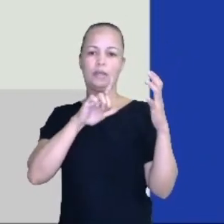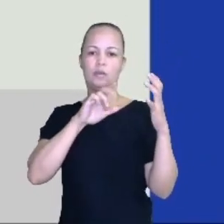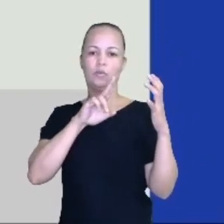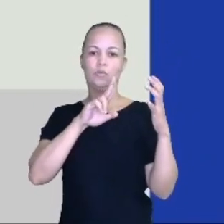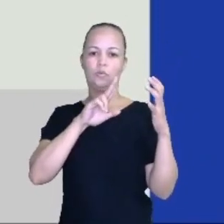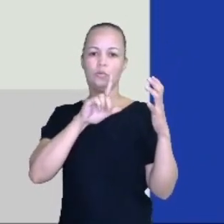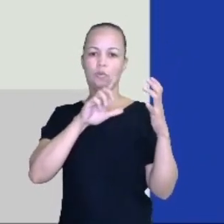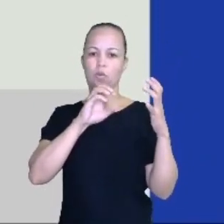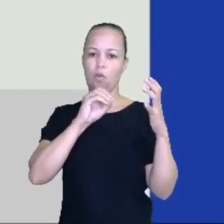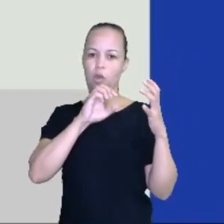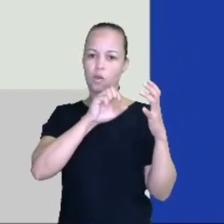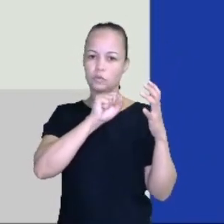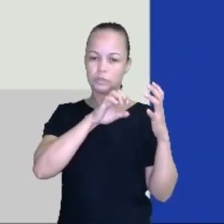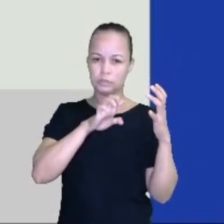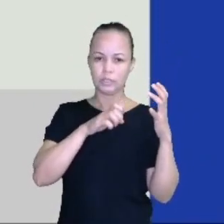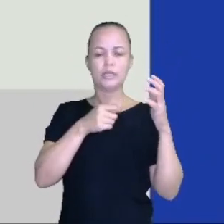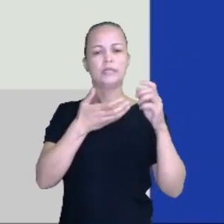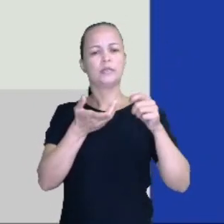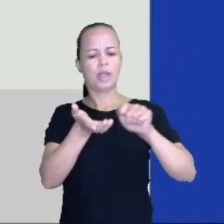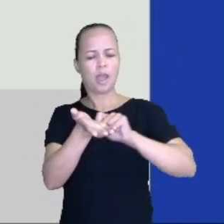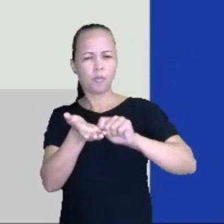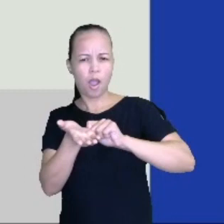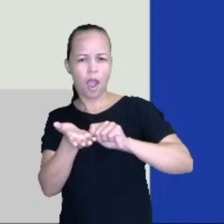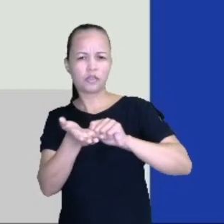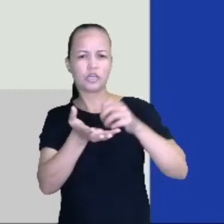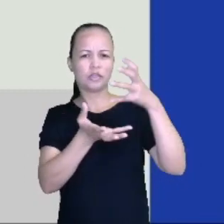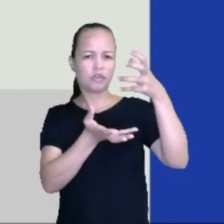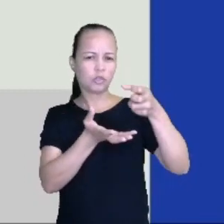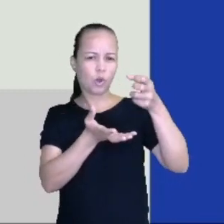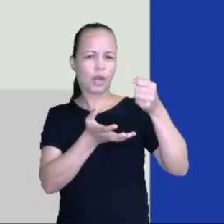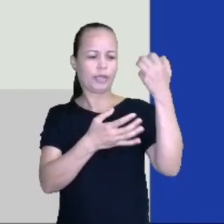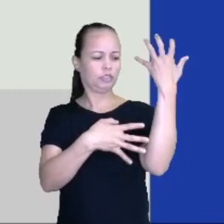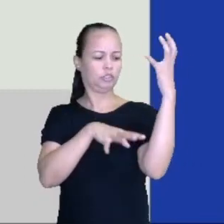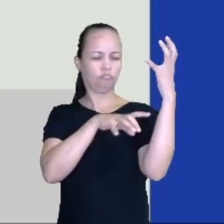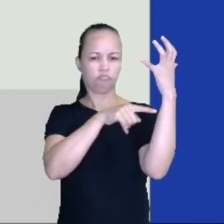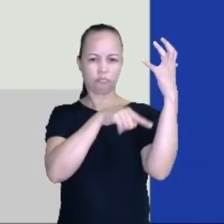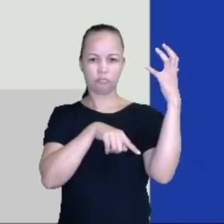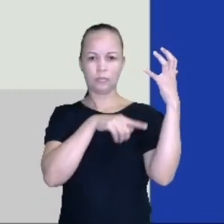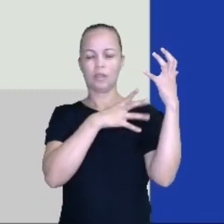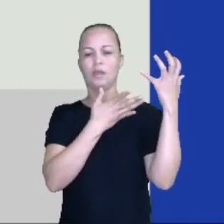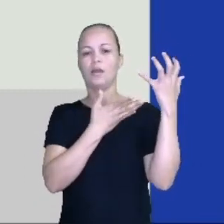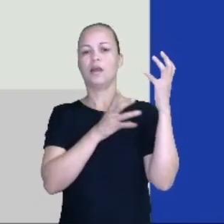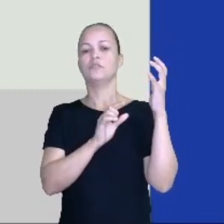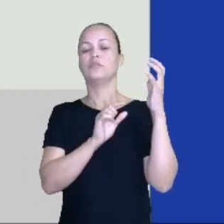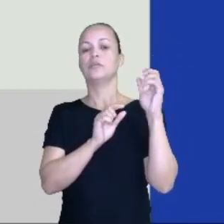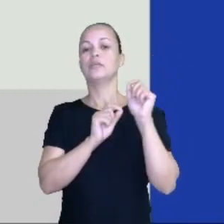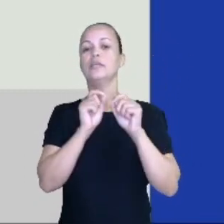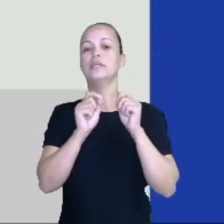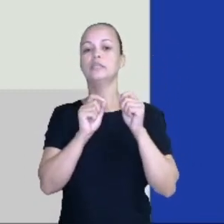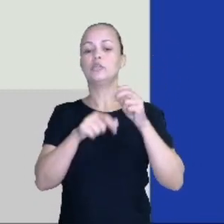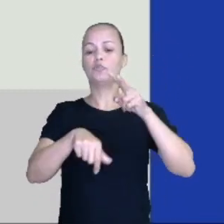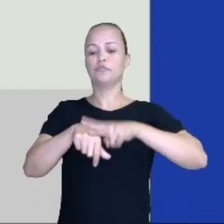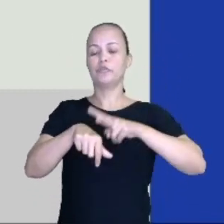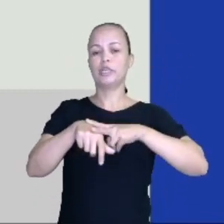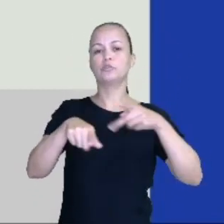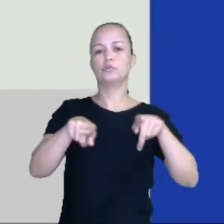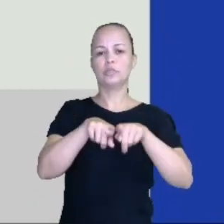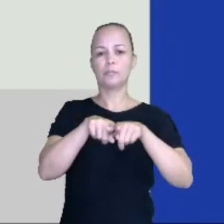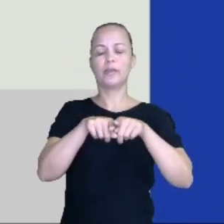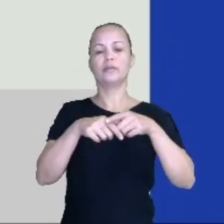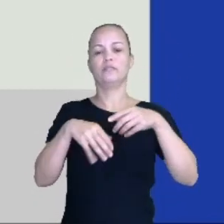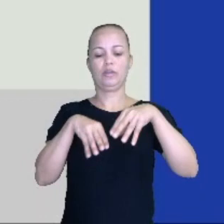a borracha, que vem do leite da seringueira, e o vidro, que vem da areia. Também aprendemos na